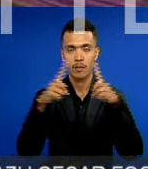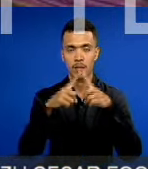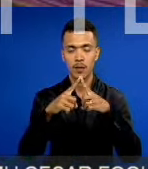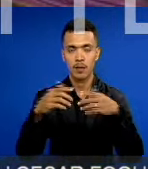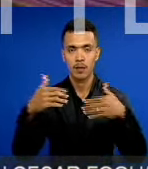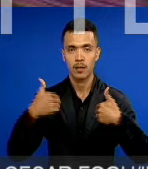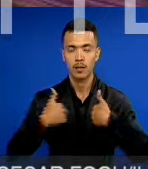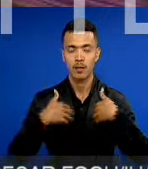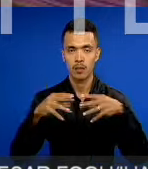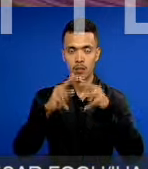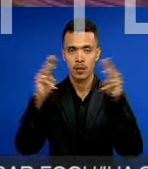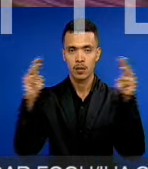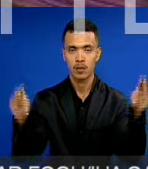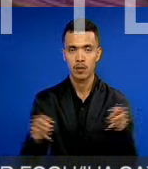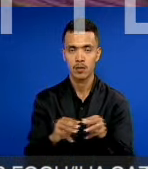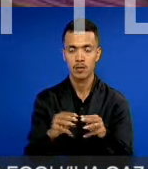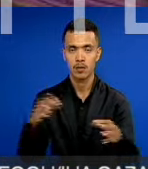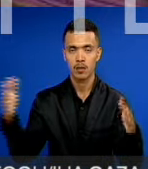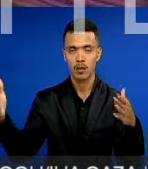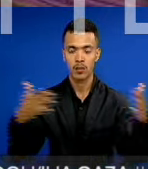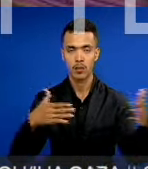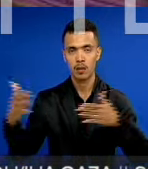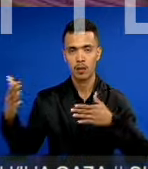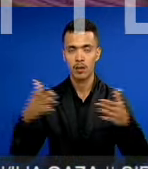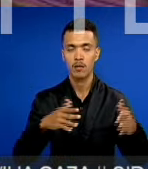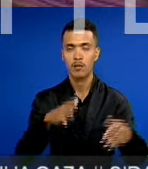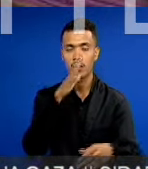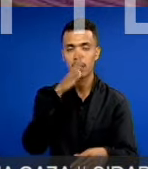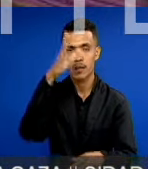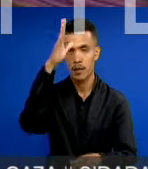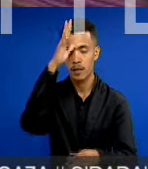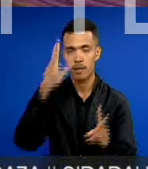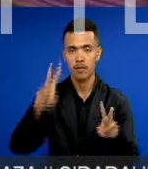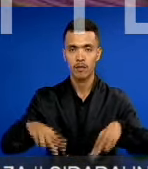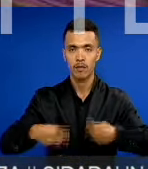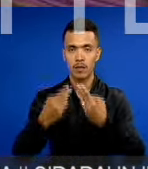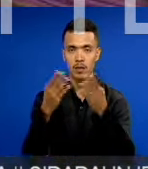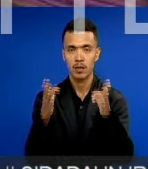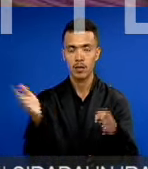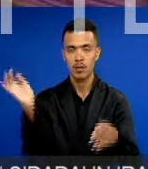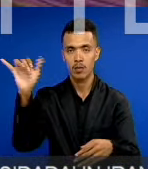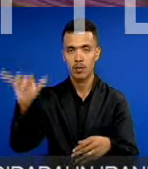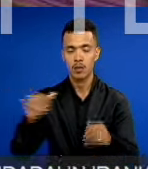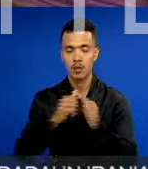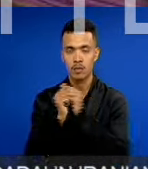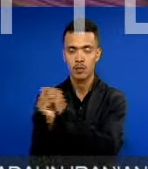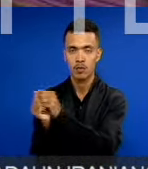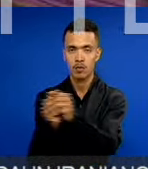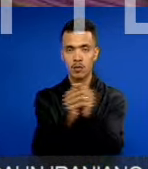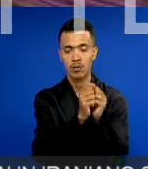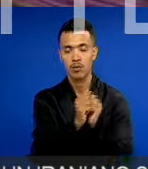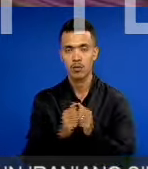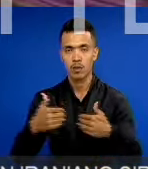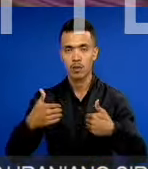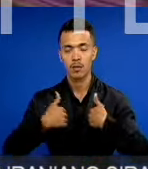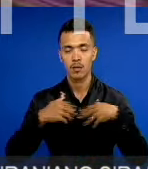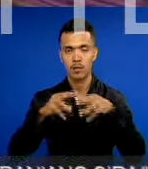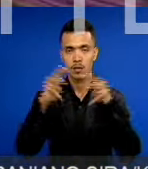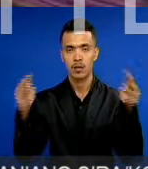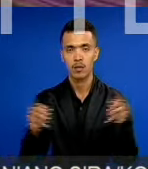iha municipio atu halibur itenia inan aman veterano sira mai ha mutu ki municipio ho